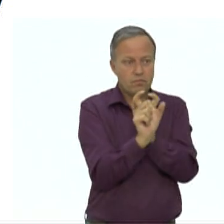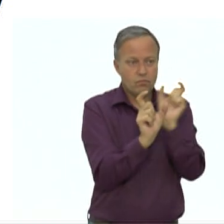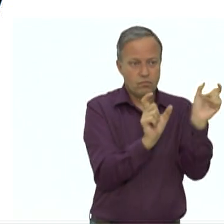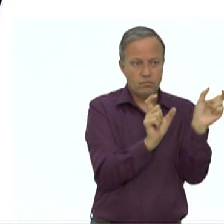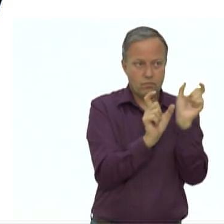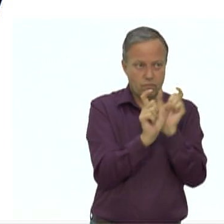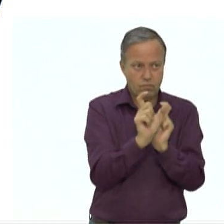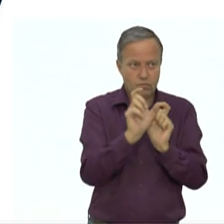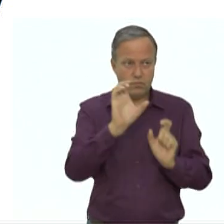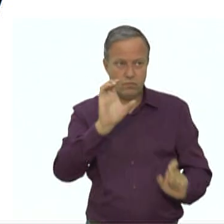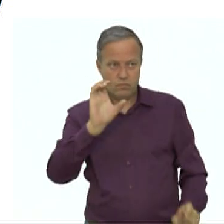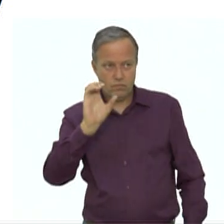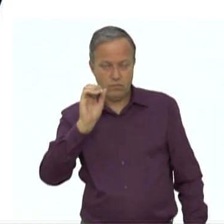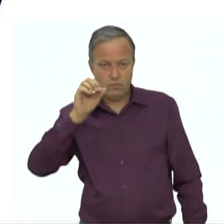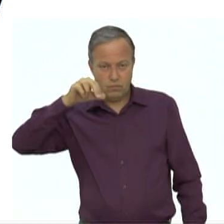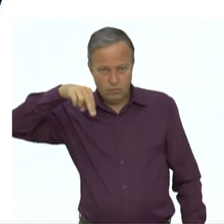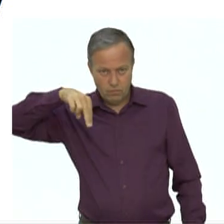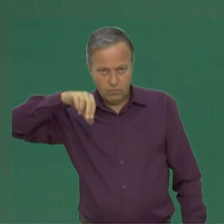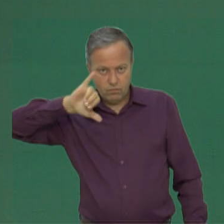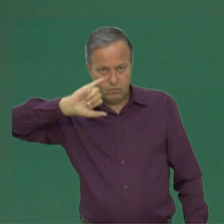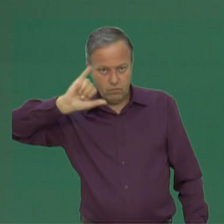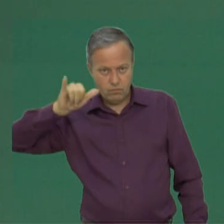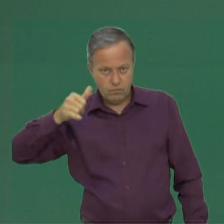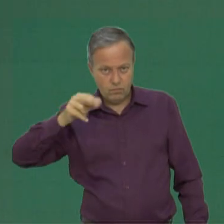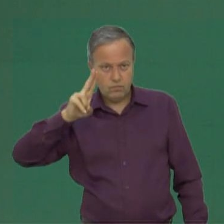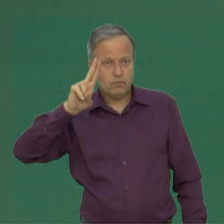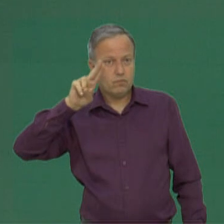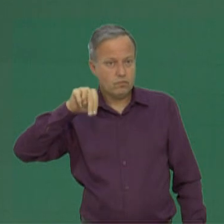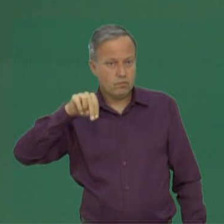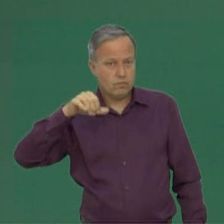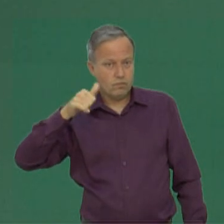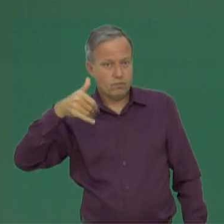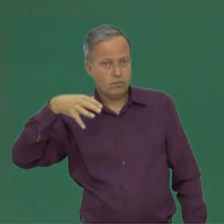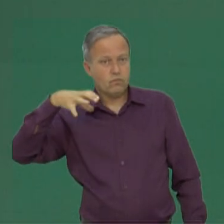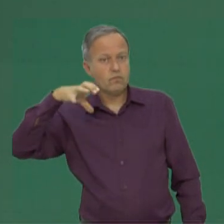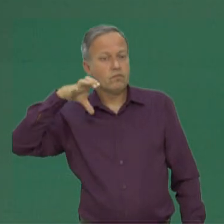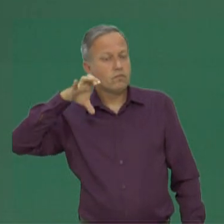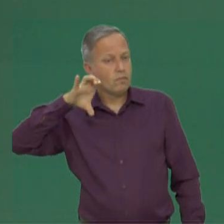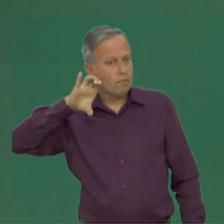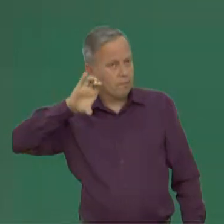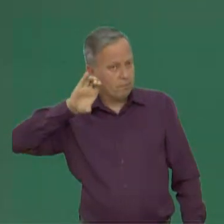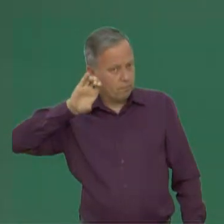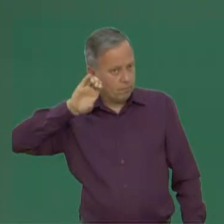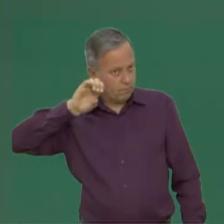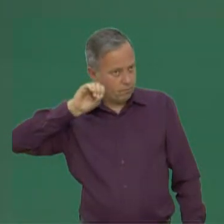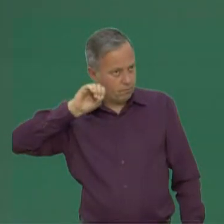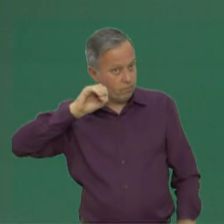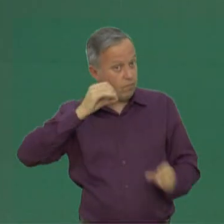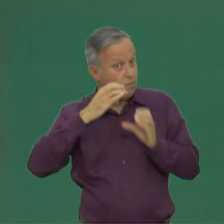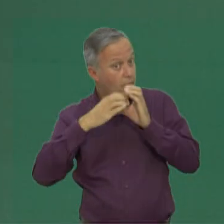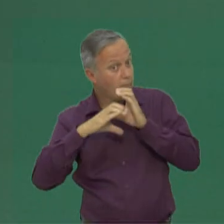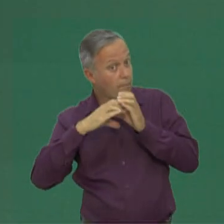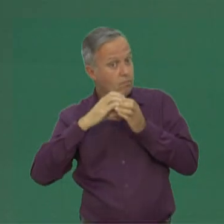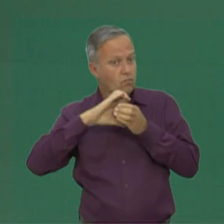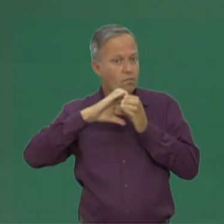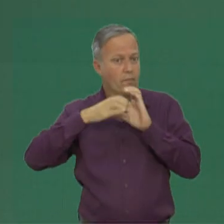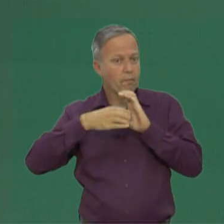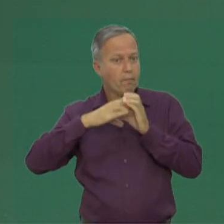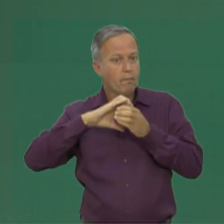conjunciones e possuem valores semânticos distintos. Ou seja, as conjunções aqui elas vão